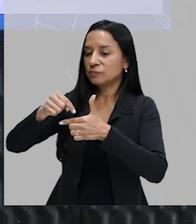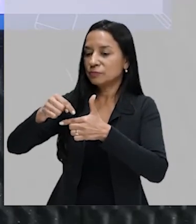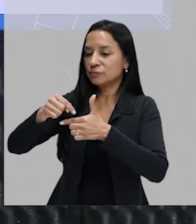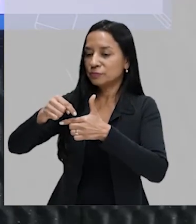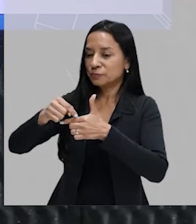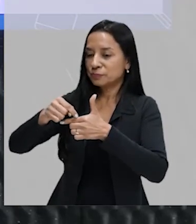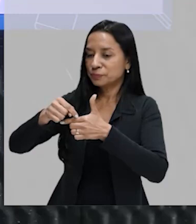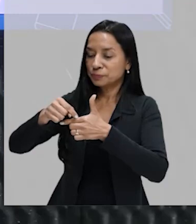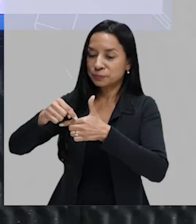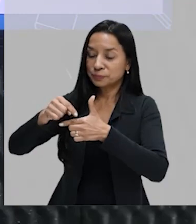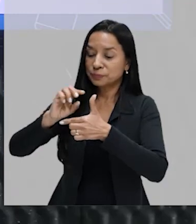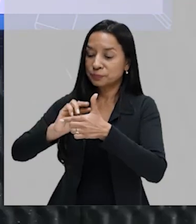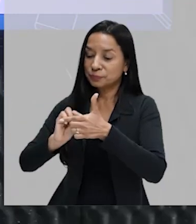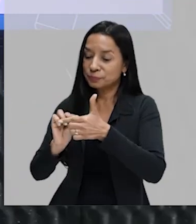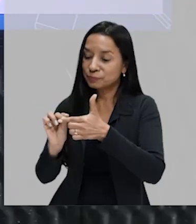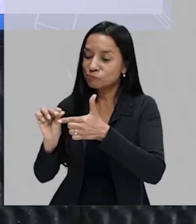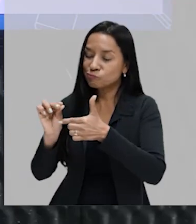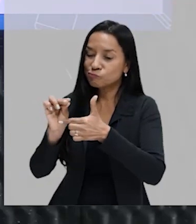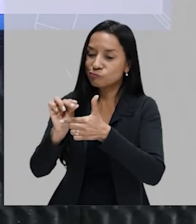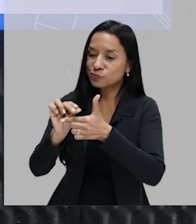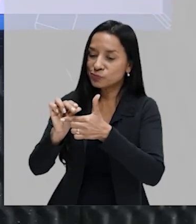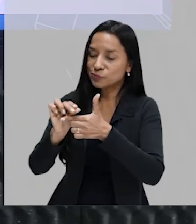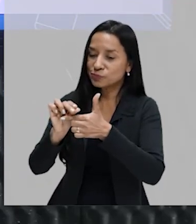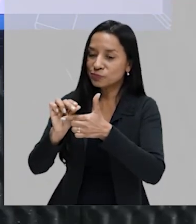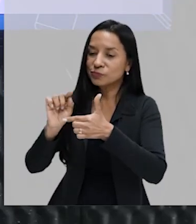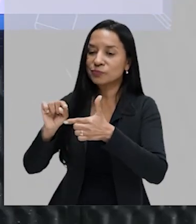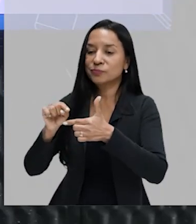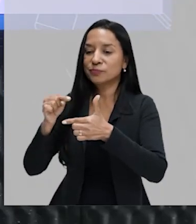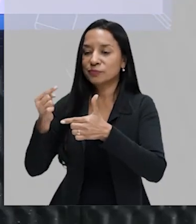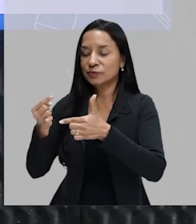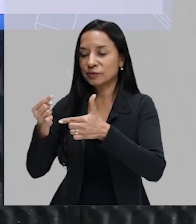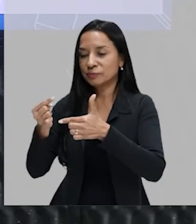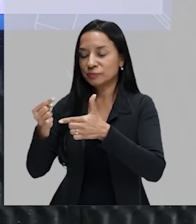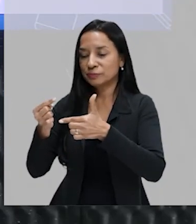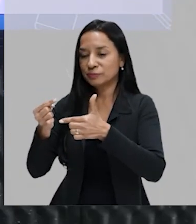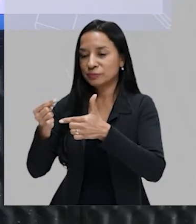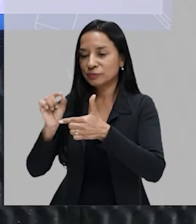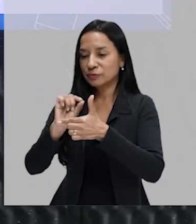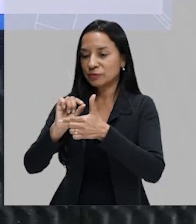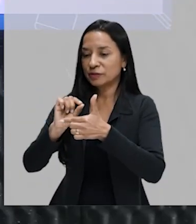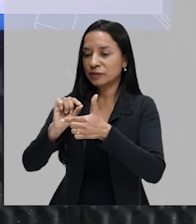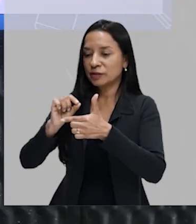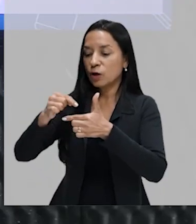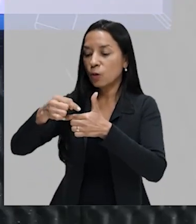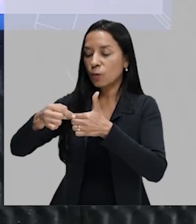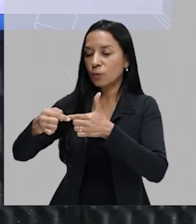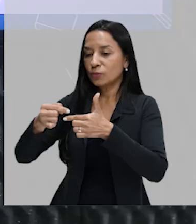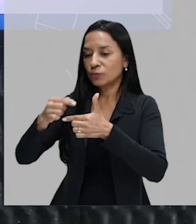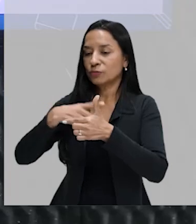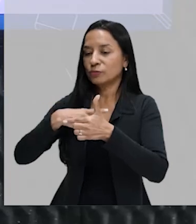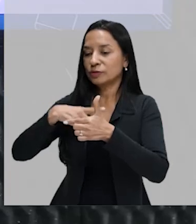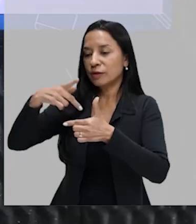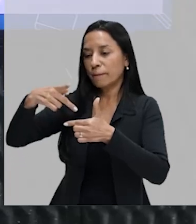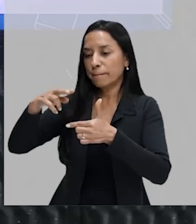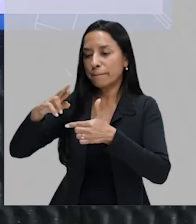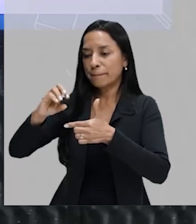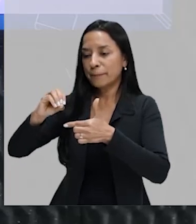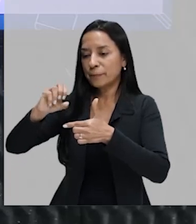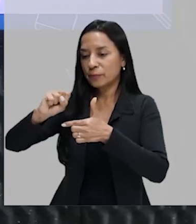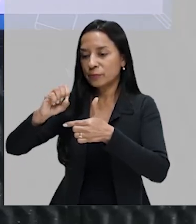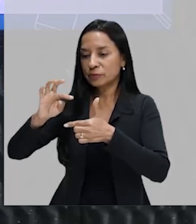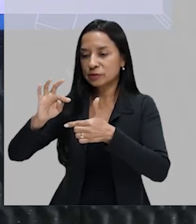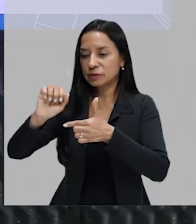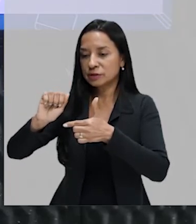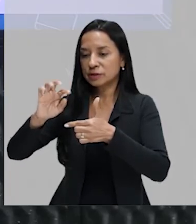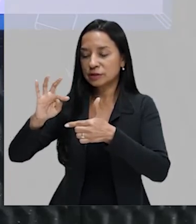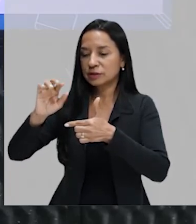para os espermatozoides, certo? Depois eles vão passar para a região onde vai ter a próstata. Então,